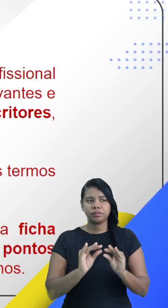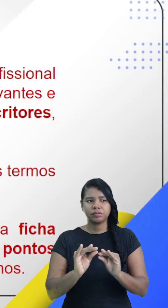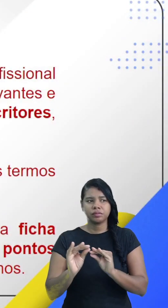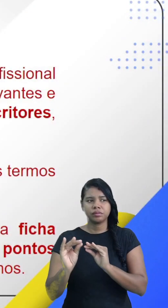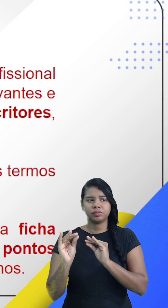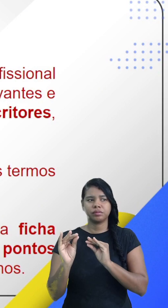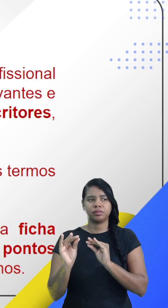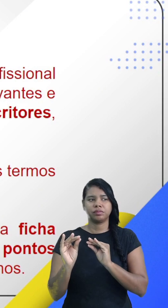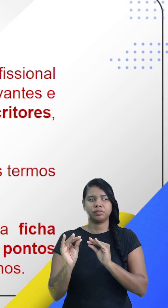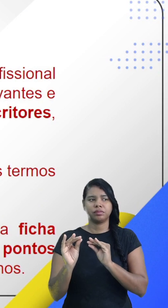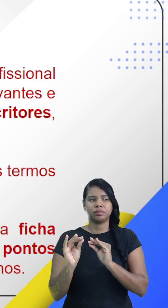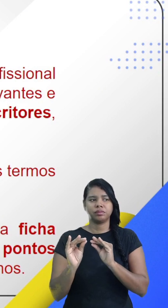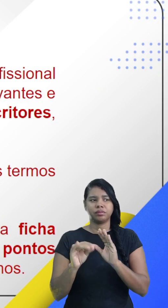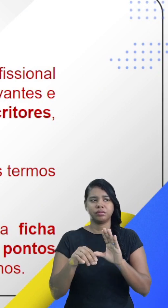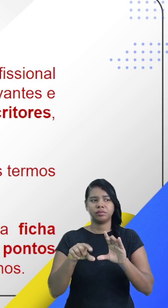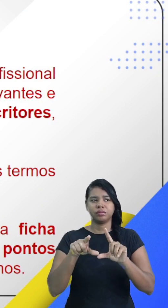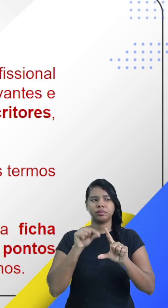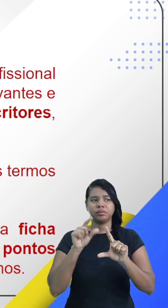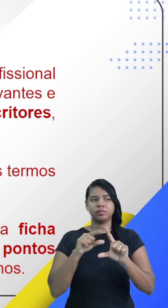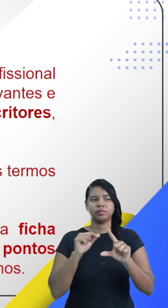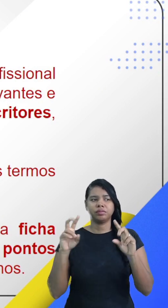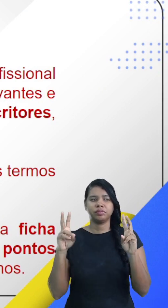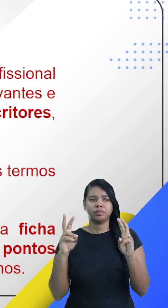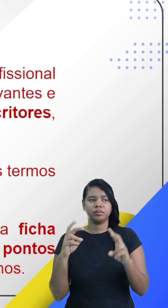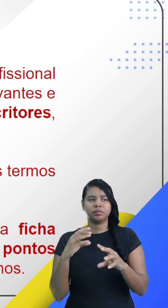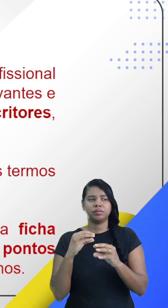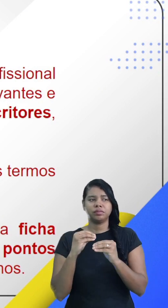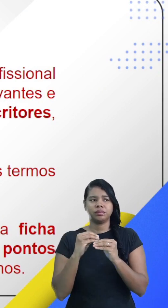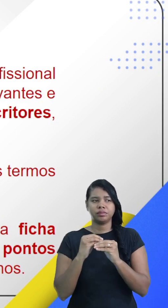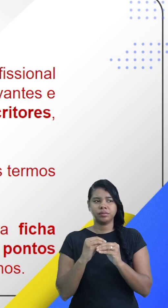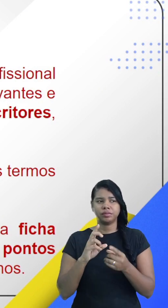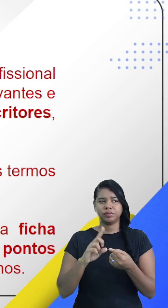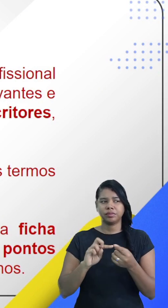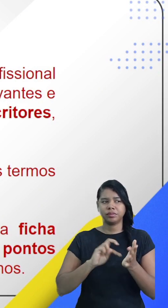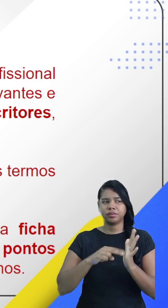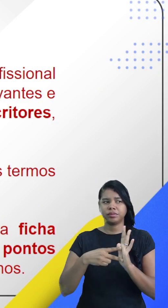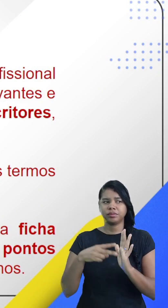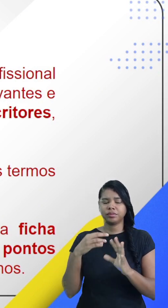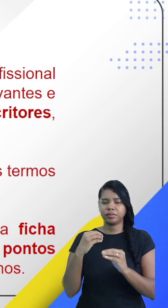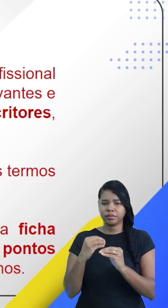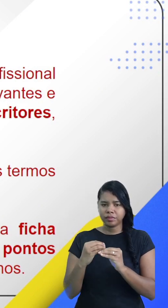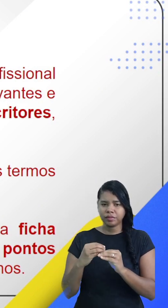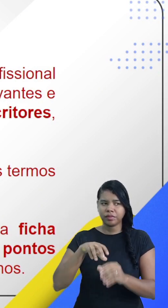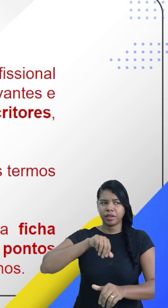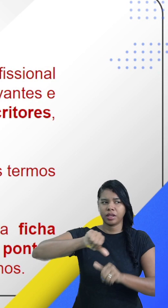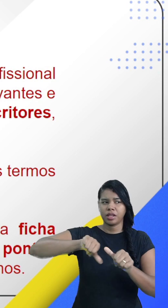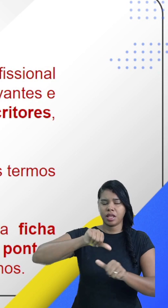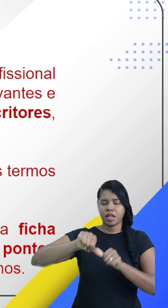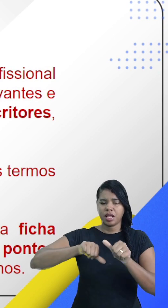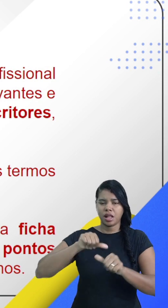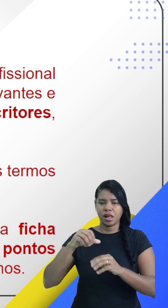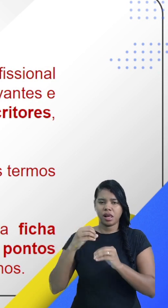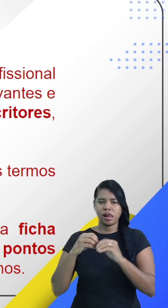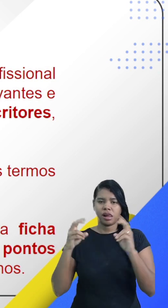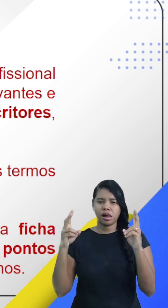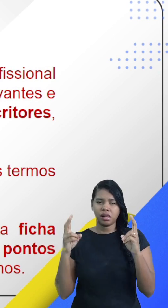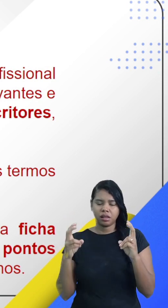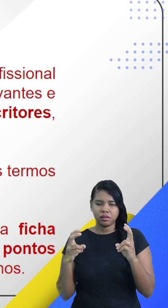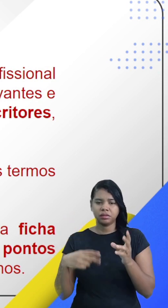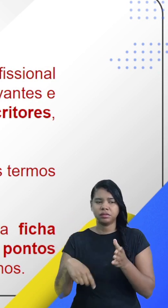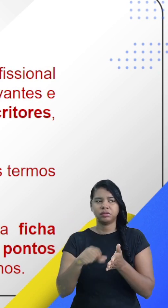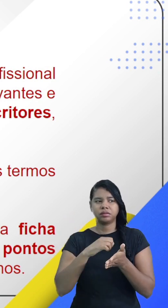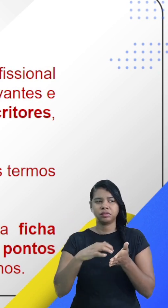direcionado para extrair termos relevantes e significativos para transformá-los em termos